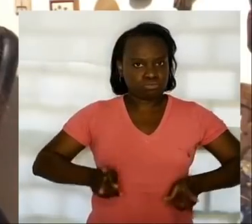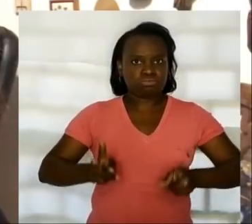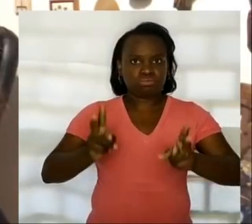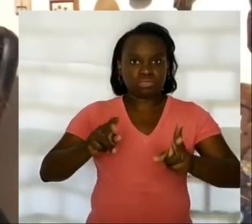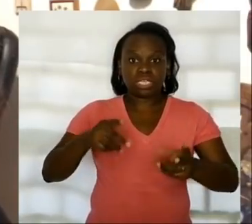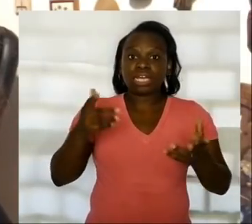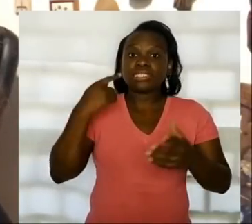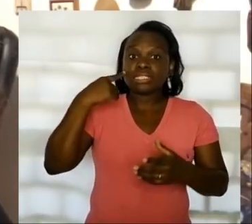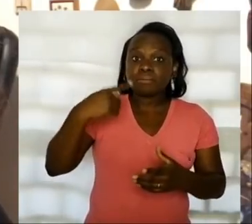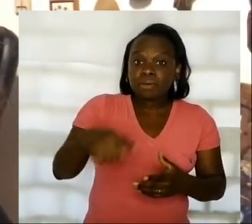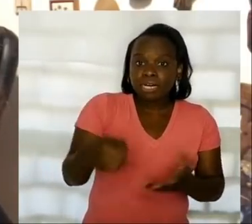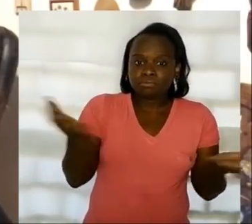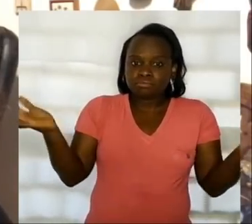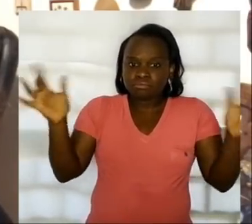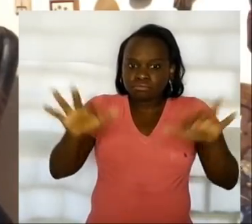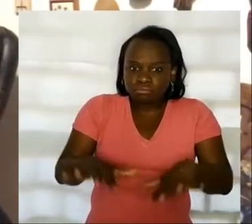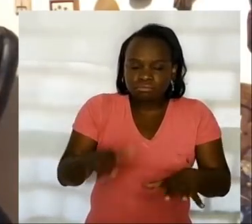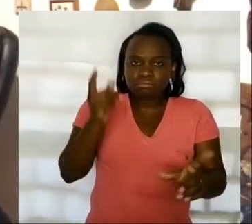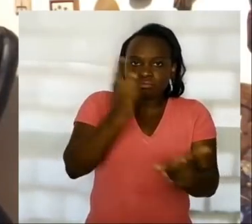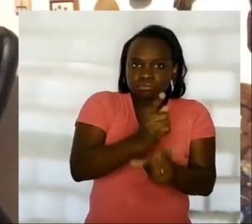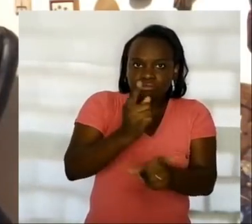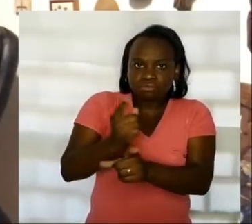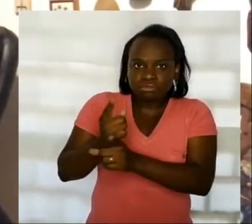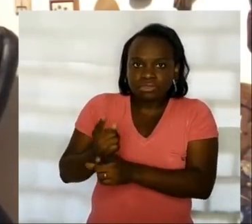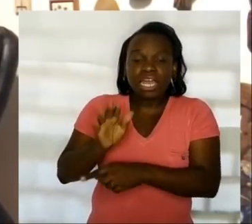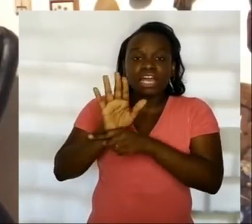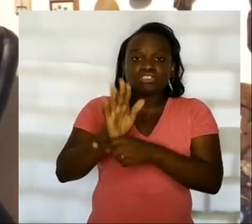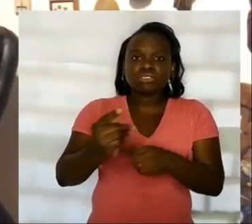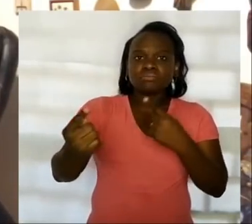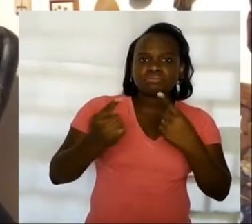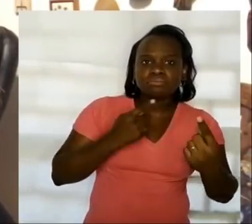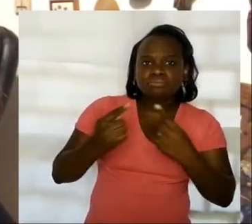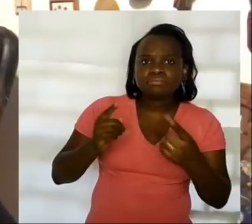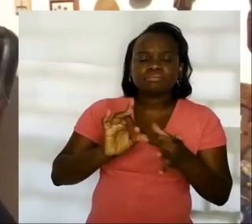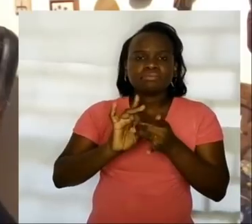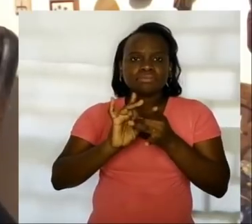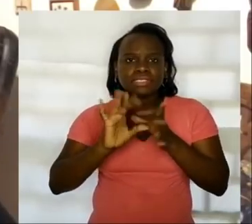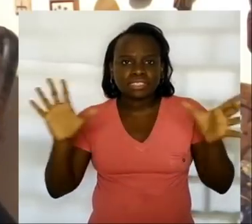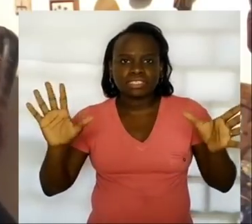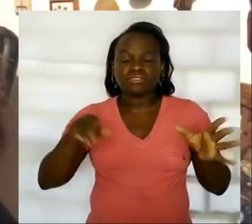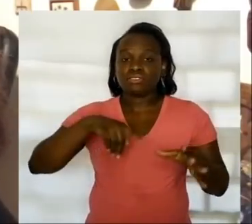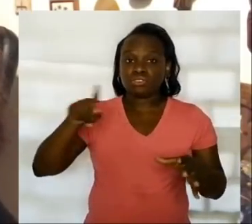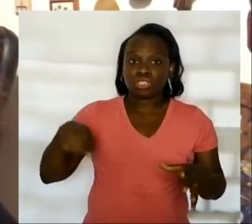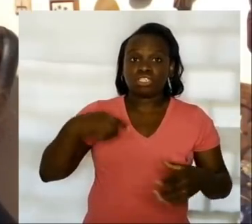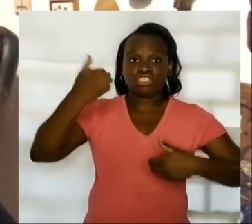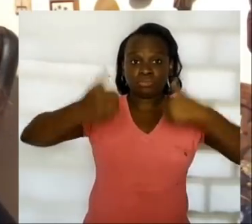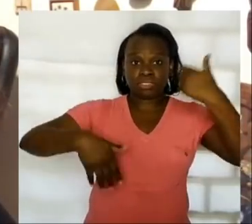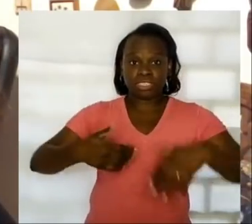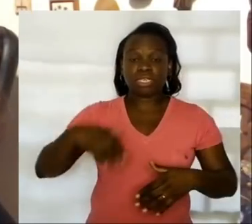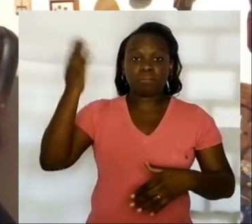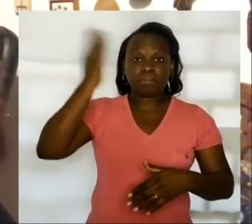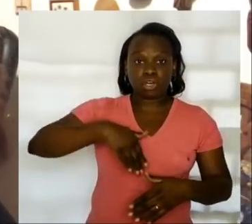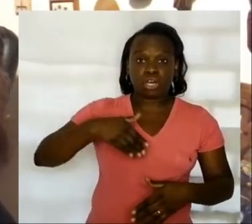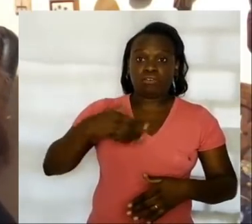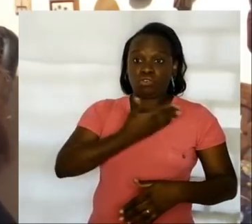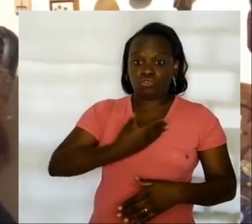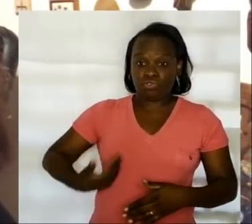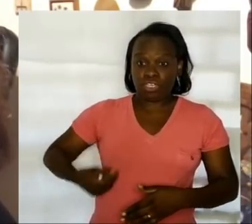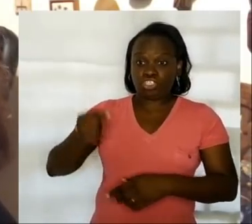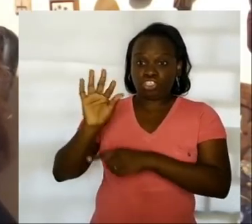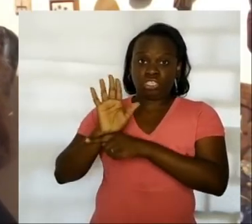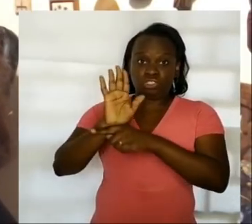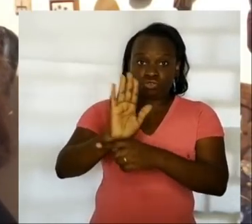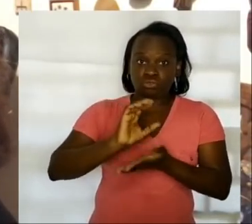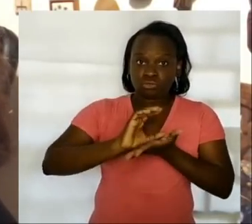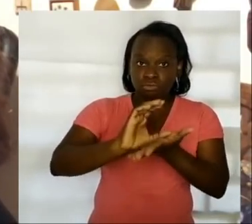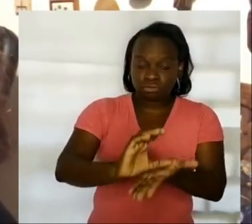cansar. Que os nossos encontros nessa semana propiciem um debate aberto e honesto com o qual prestamos contas